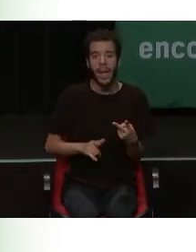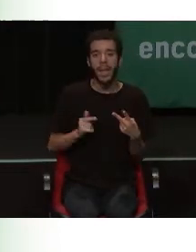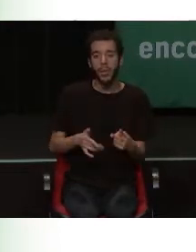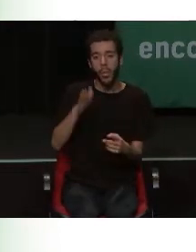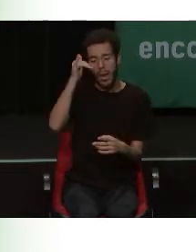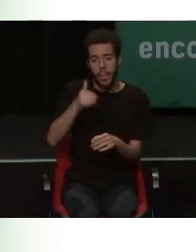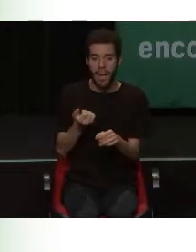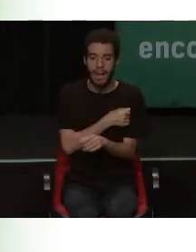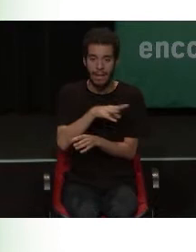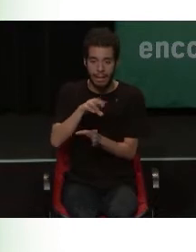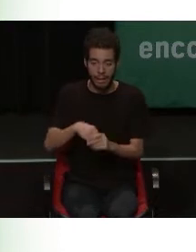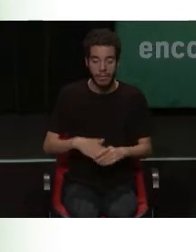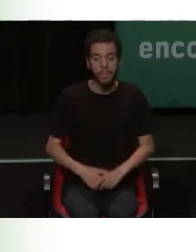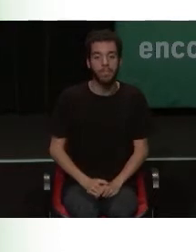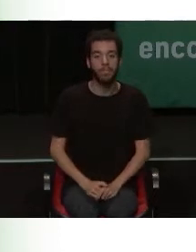coabitante.